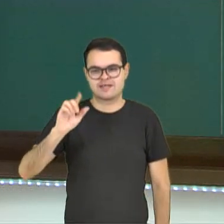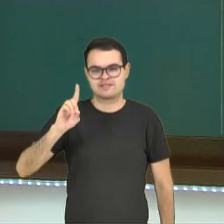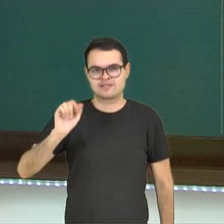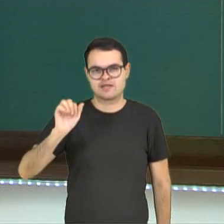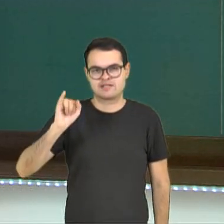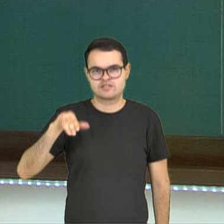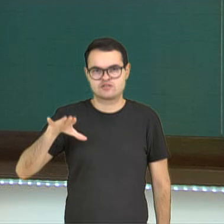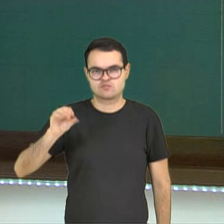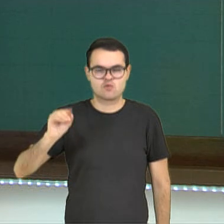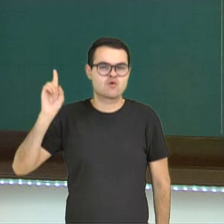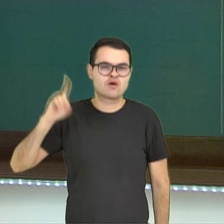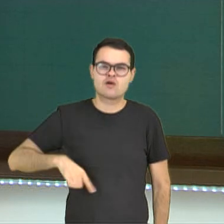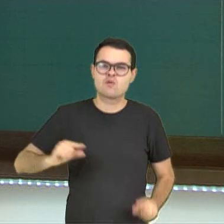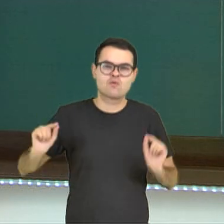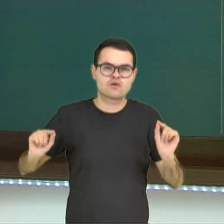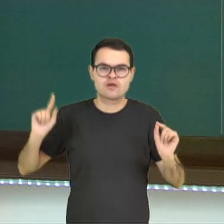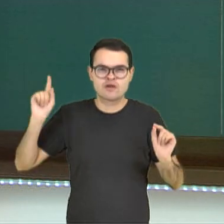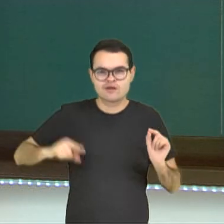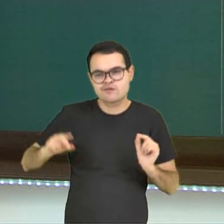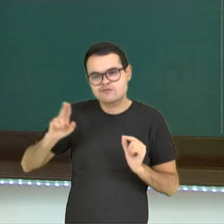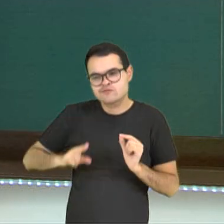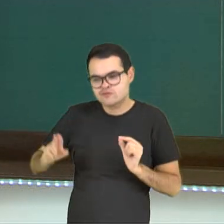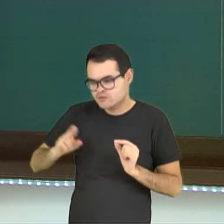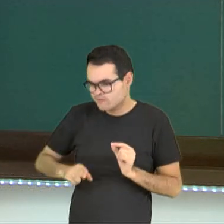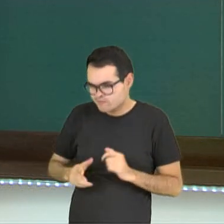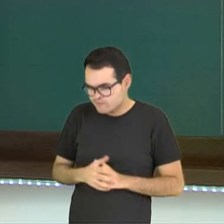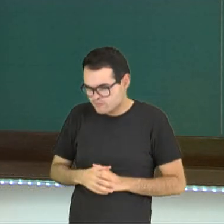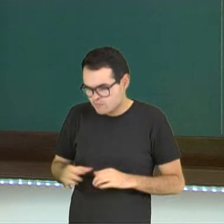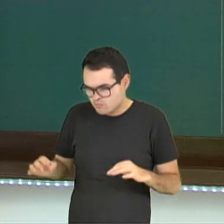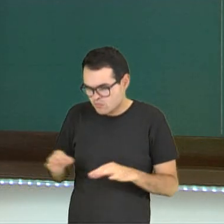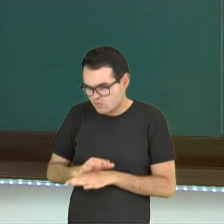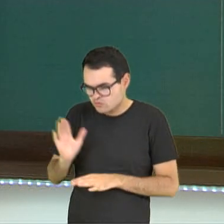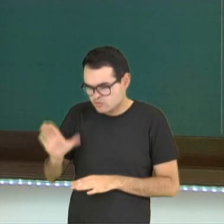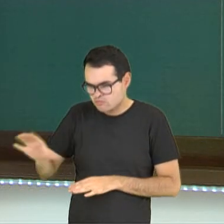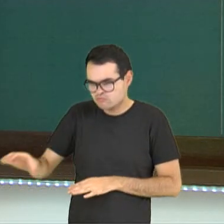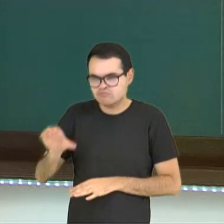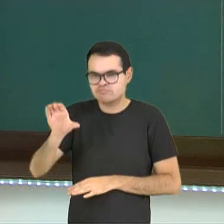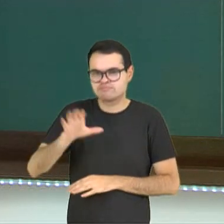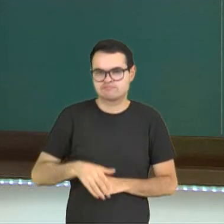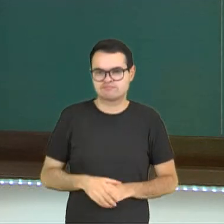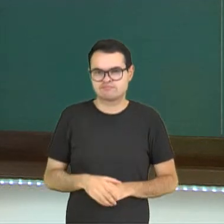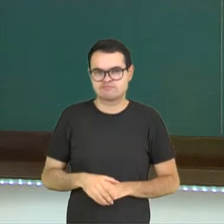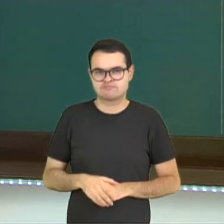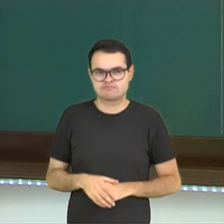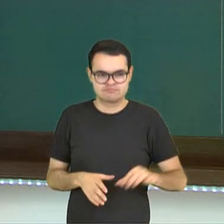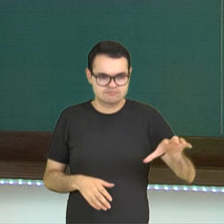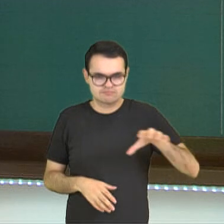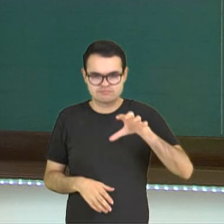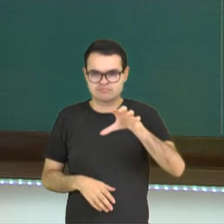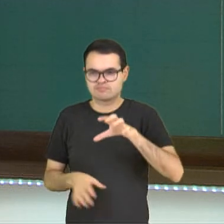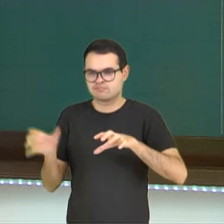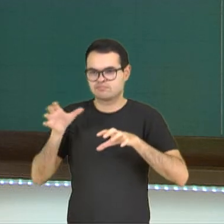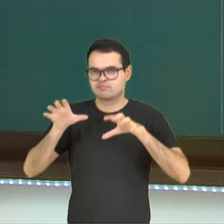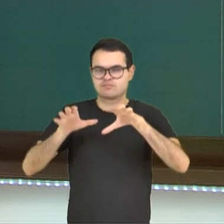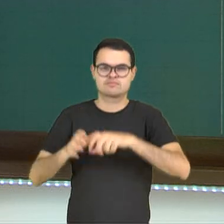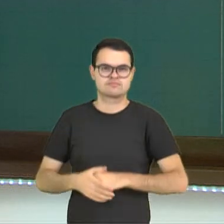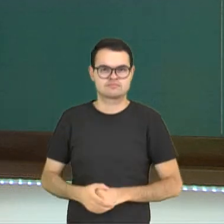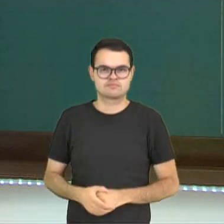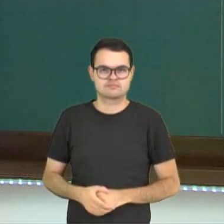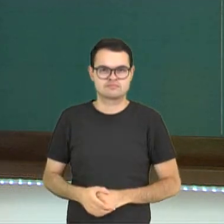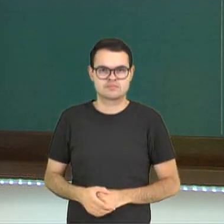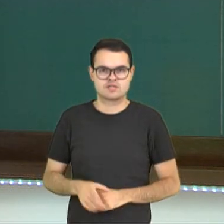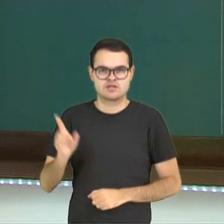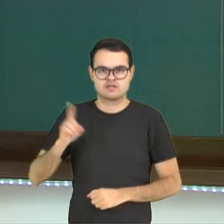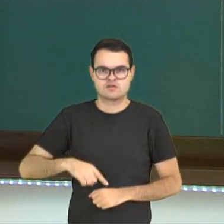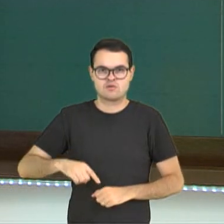de você pegar e utilizar o que já está pronto como a fonte, né? E colocar como obra de arte. E o surrealismo,